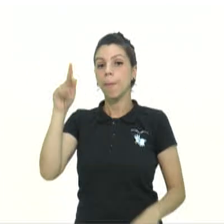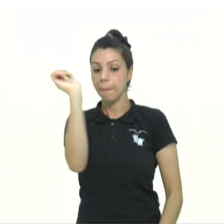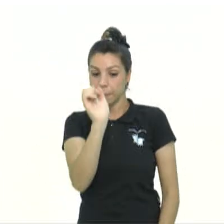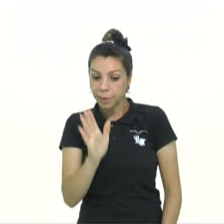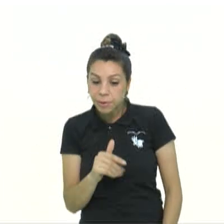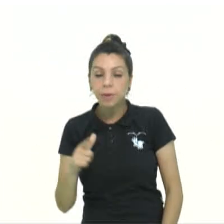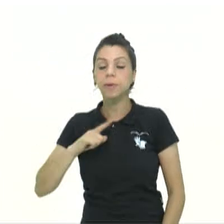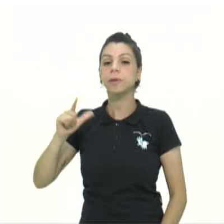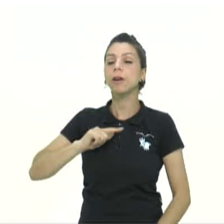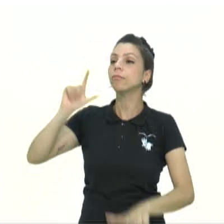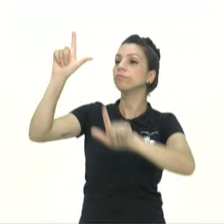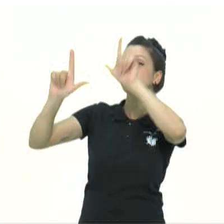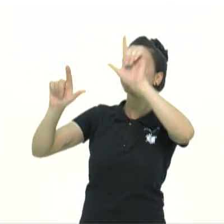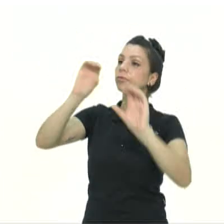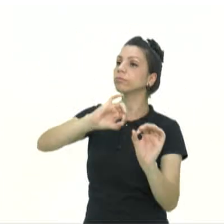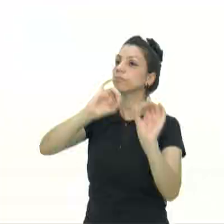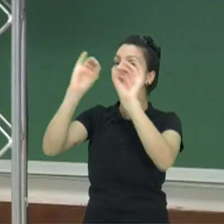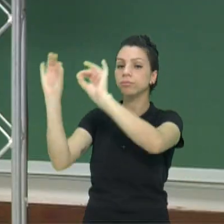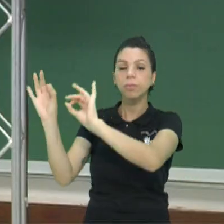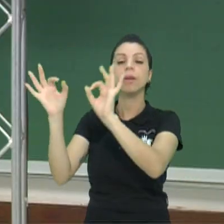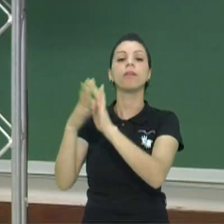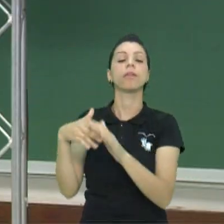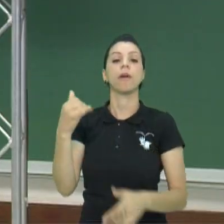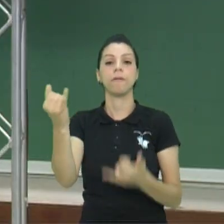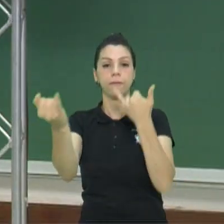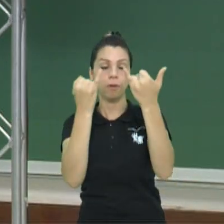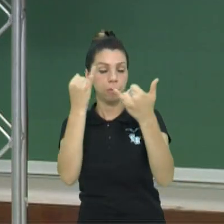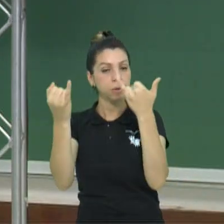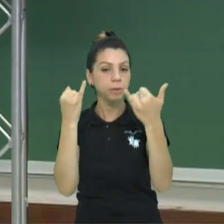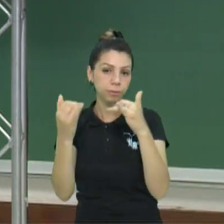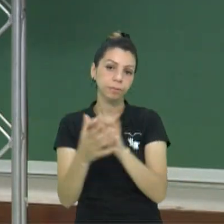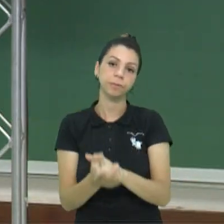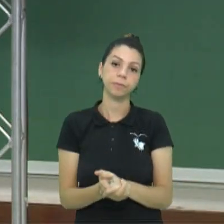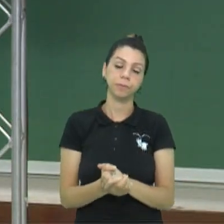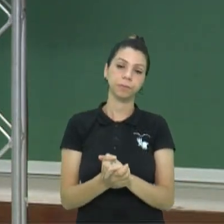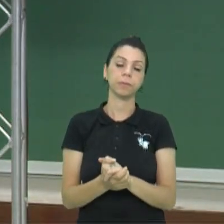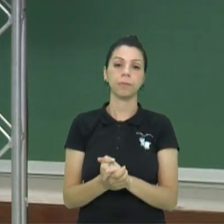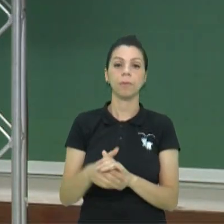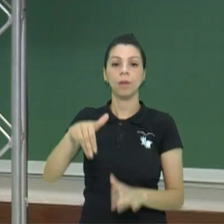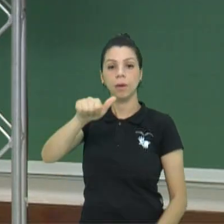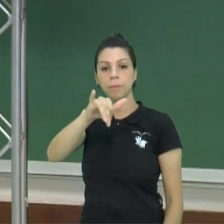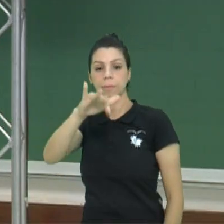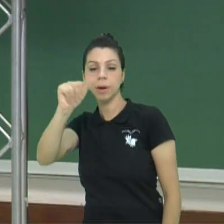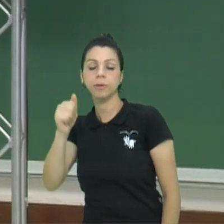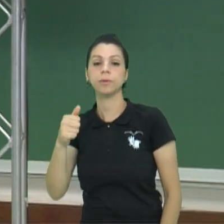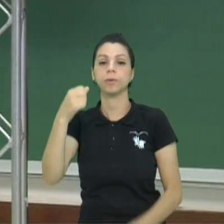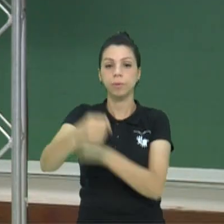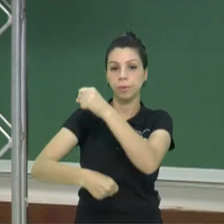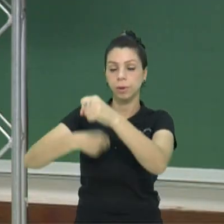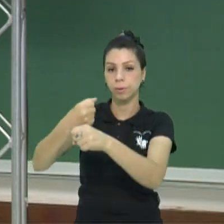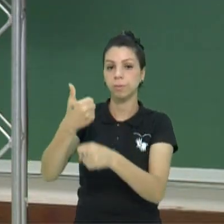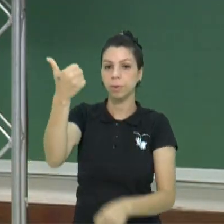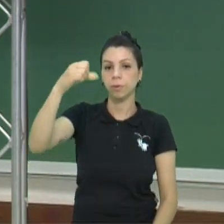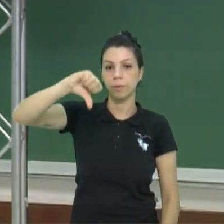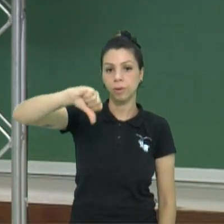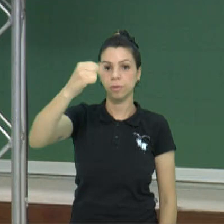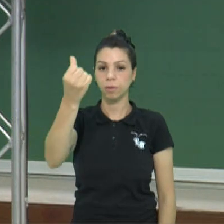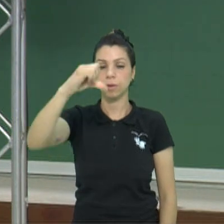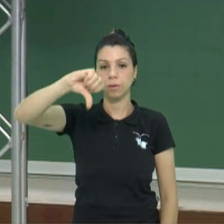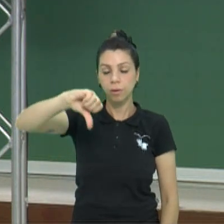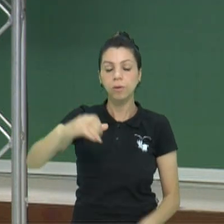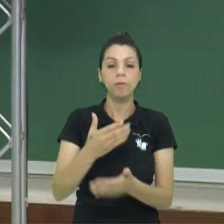em volta da televisão para ter informações e divertimento. Em março de 89, começaram os